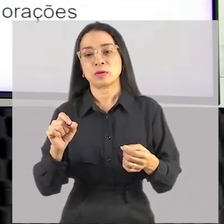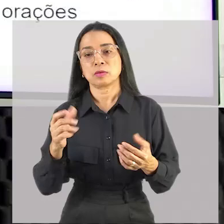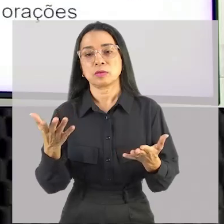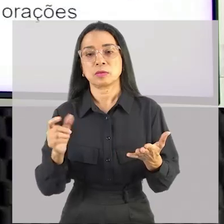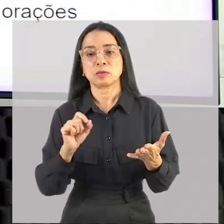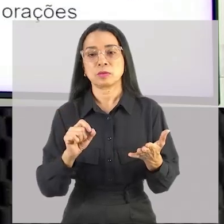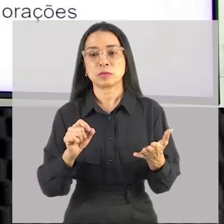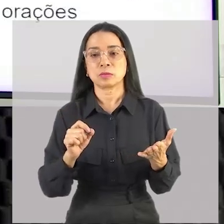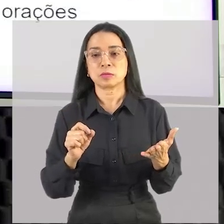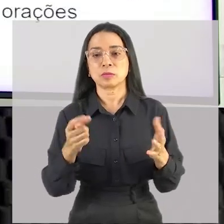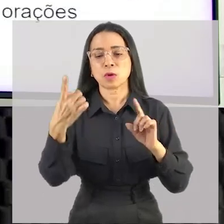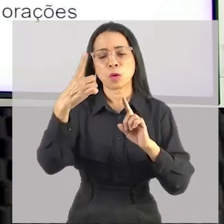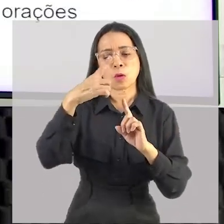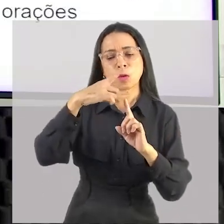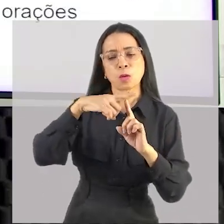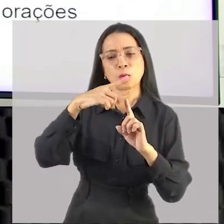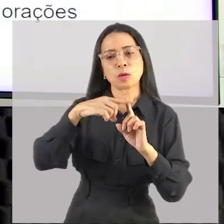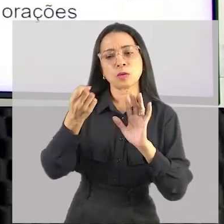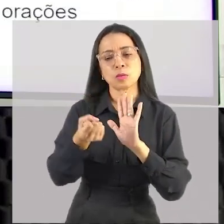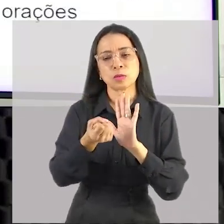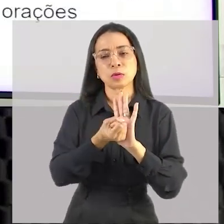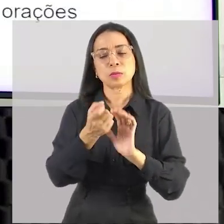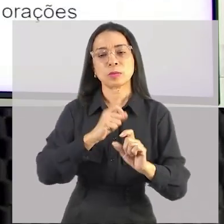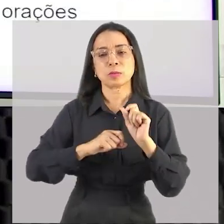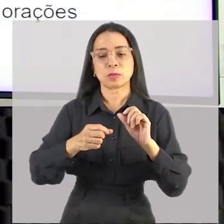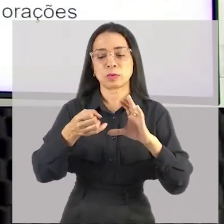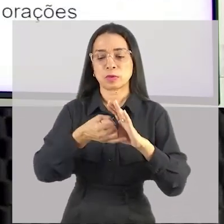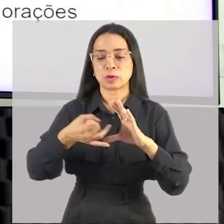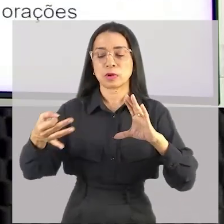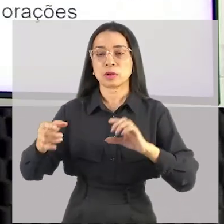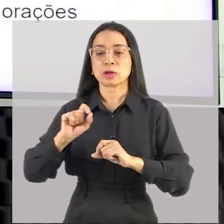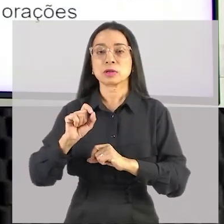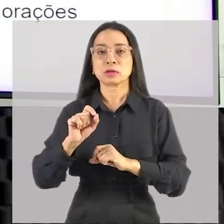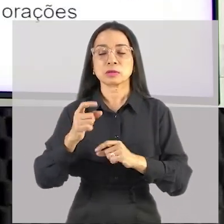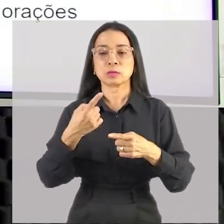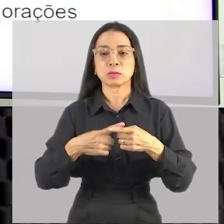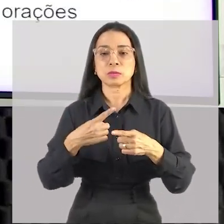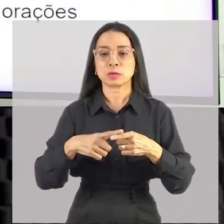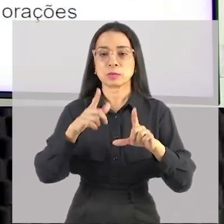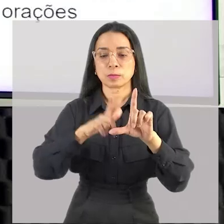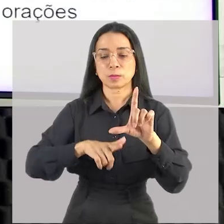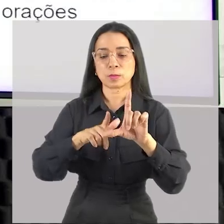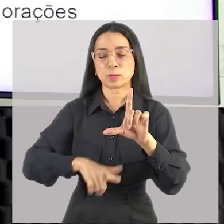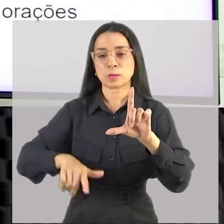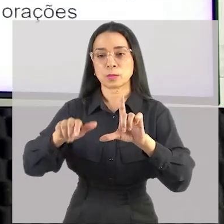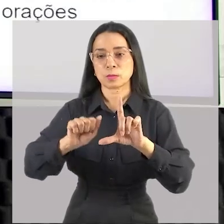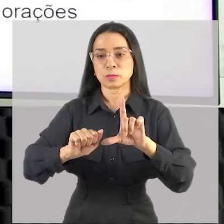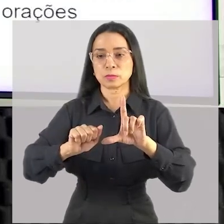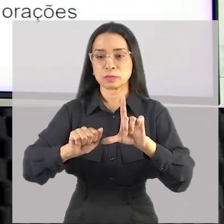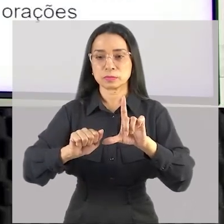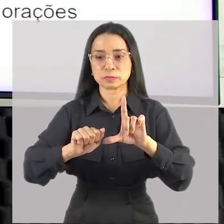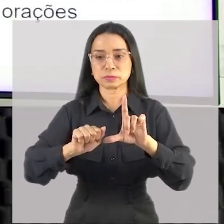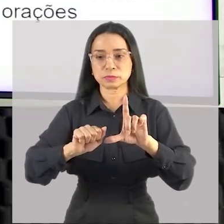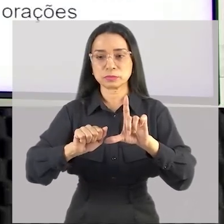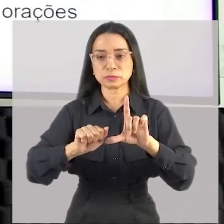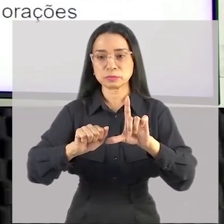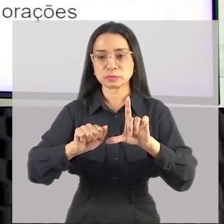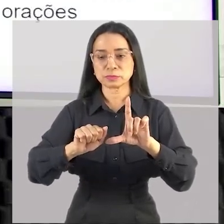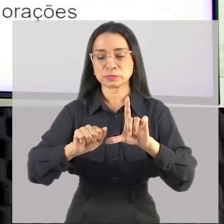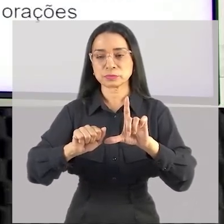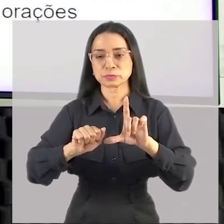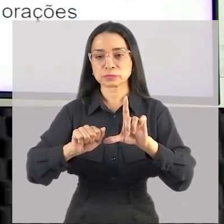assim, estilo demarcado. É caracterizado por quê? Letra A, predominância de